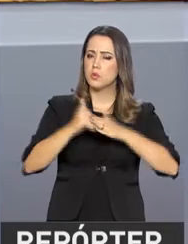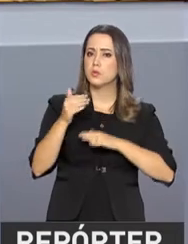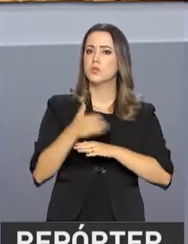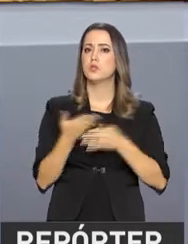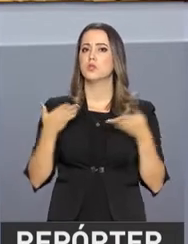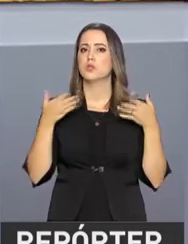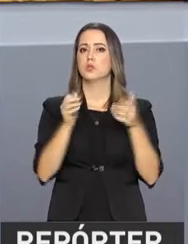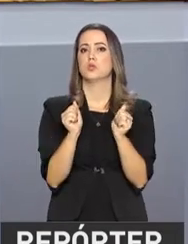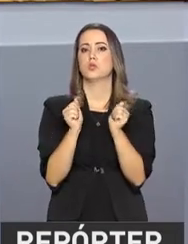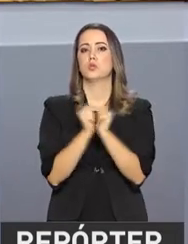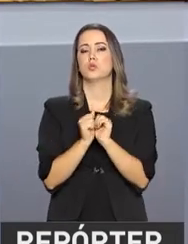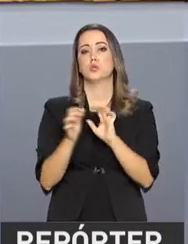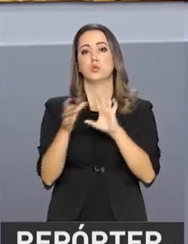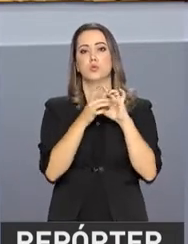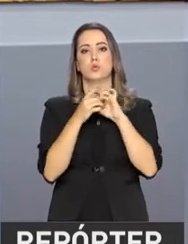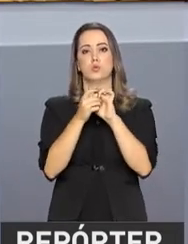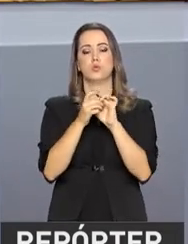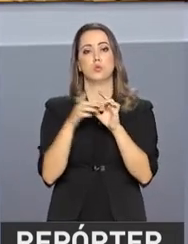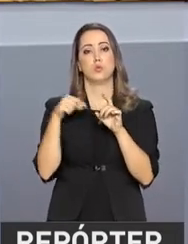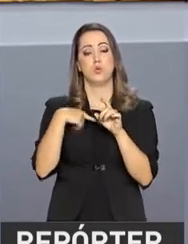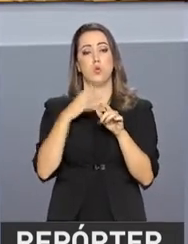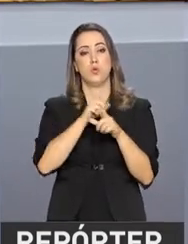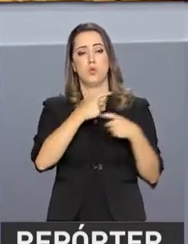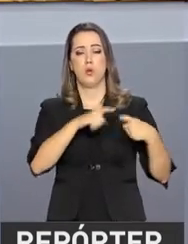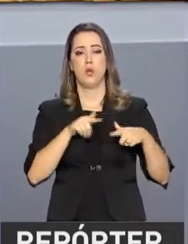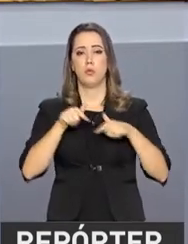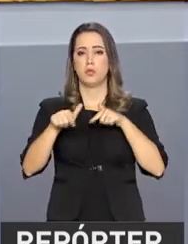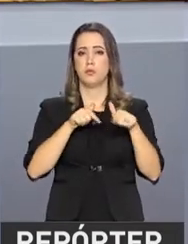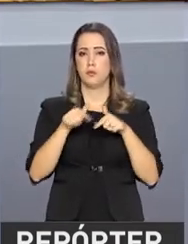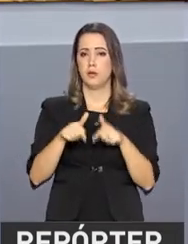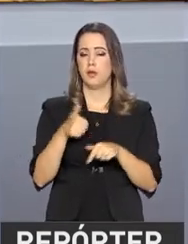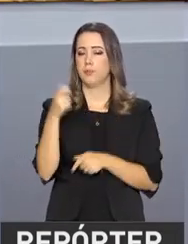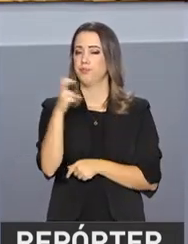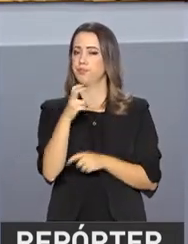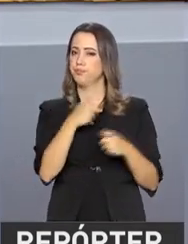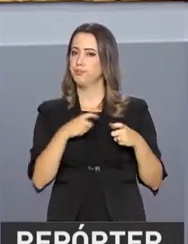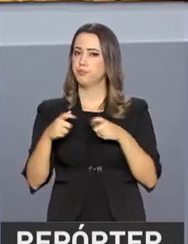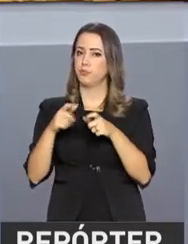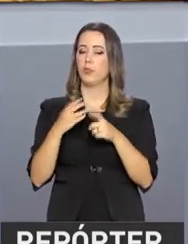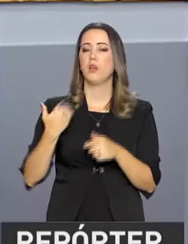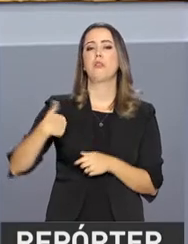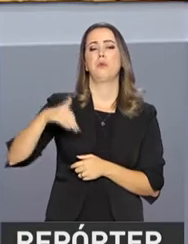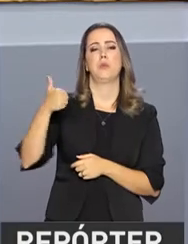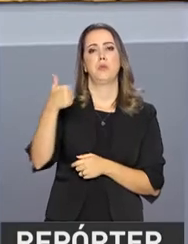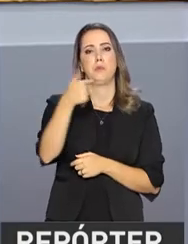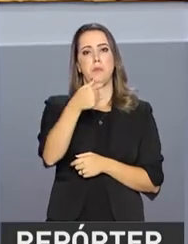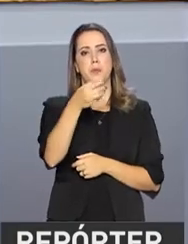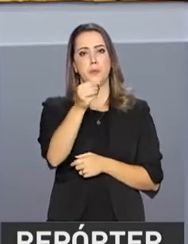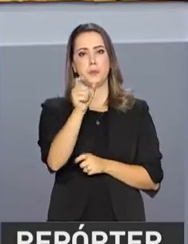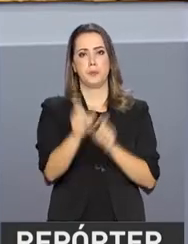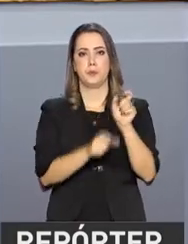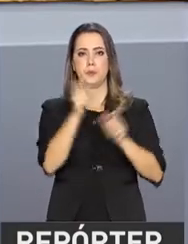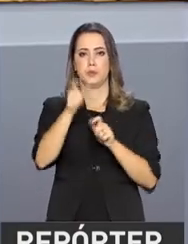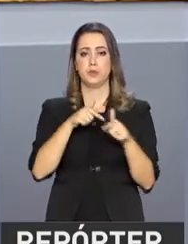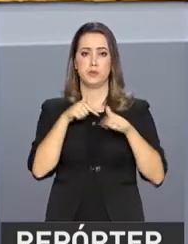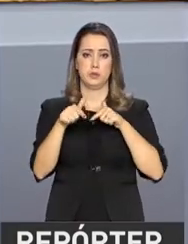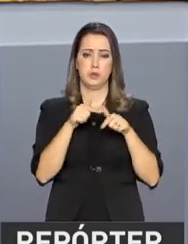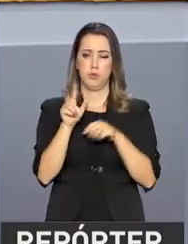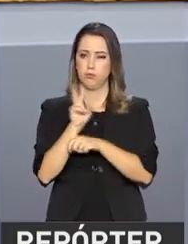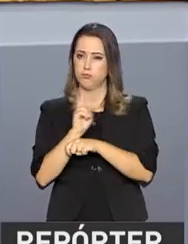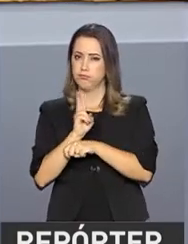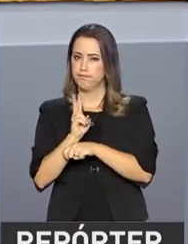especial de alta temporada nos 15 terminais além de cerca de 1.700 servidores de órgãos públicos em funções de